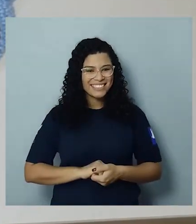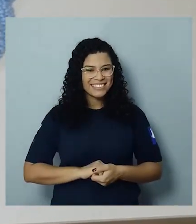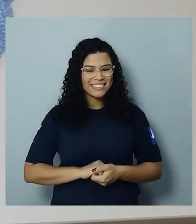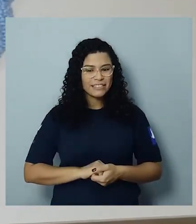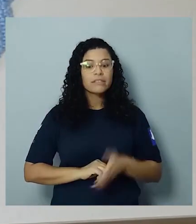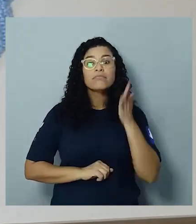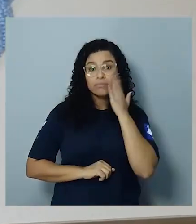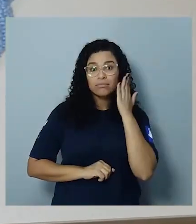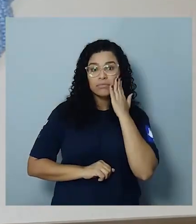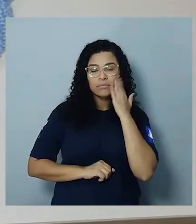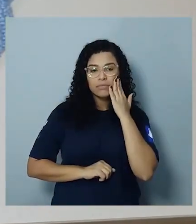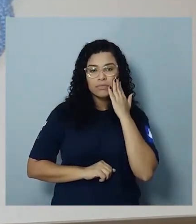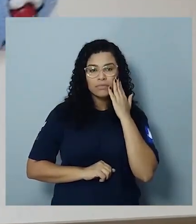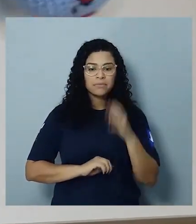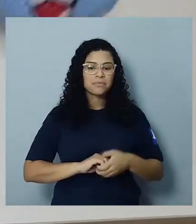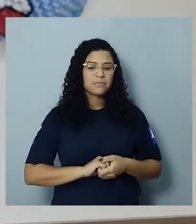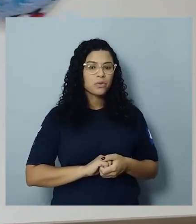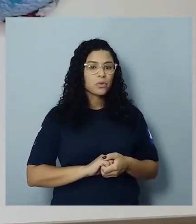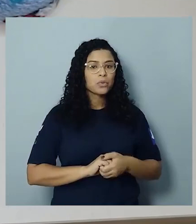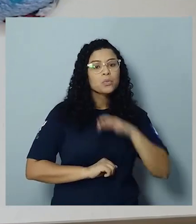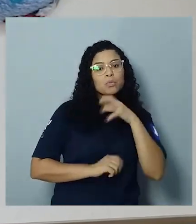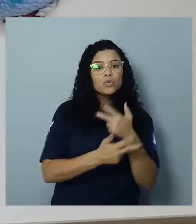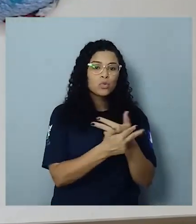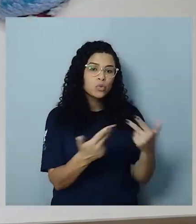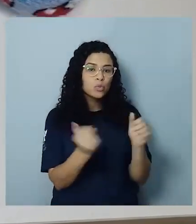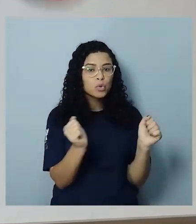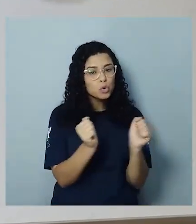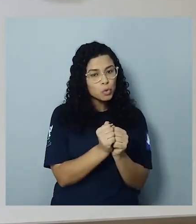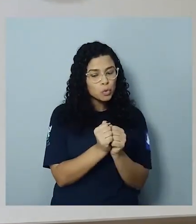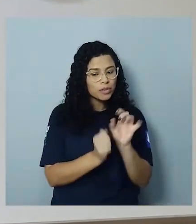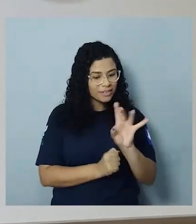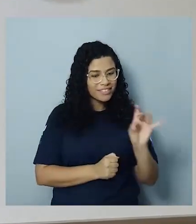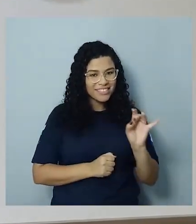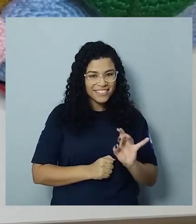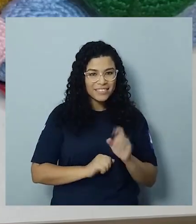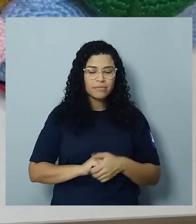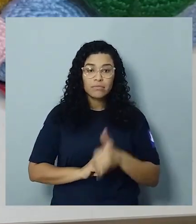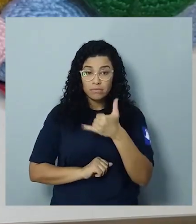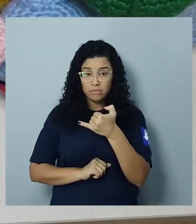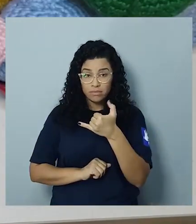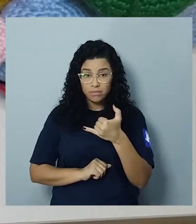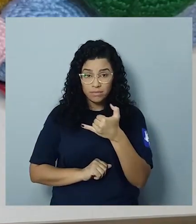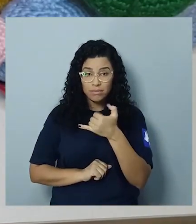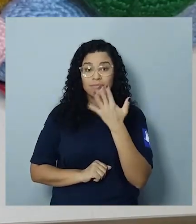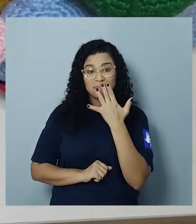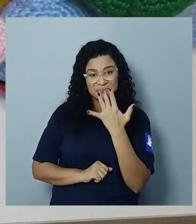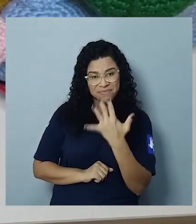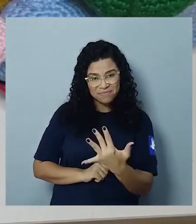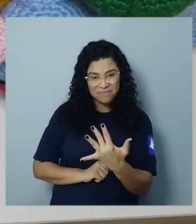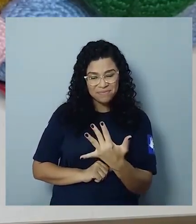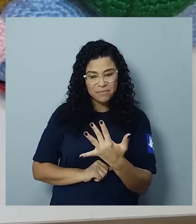meias tudo bem Ah já sei vou colocar os bichinhos junto com os bichinhos já se